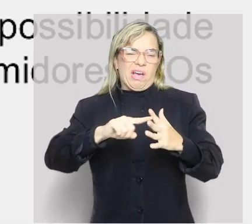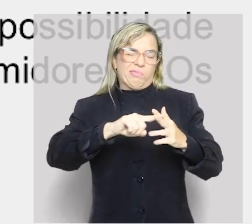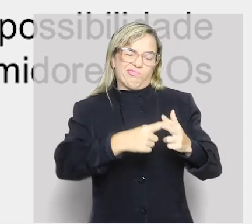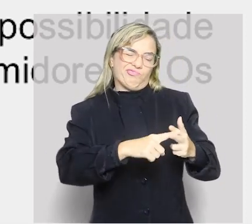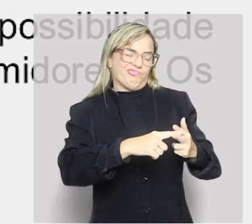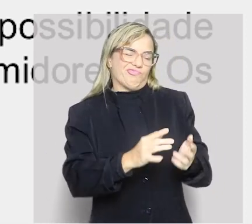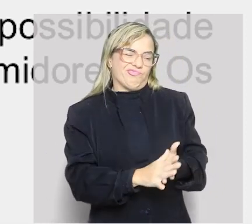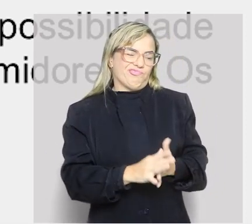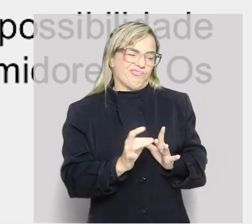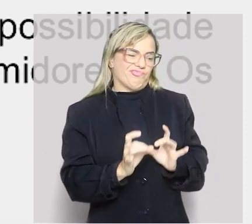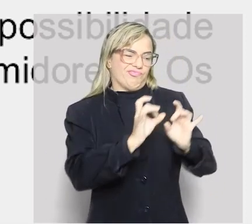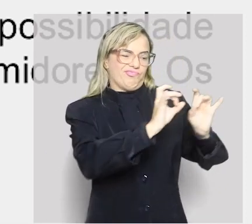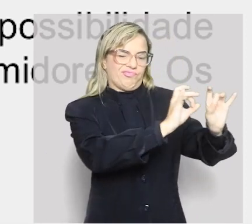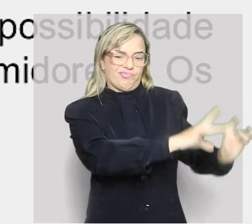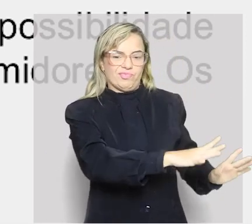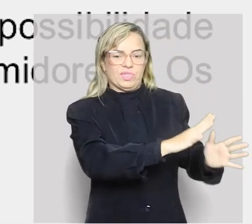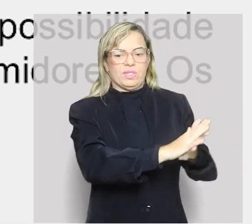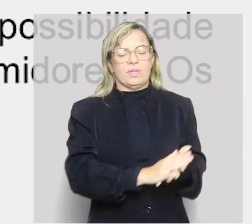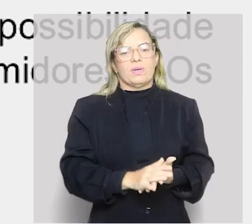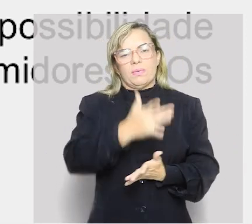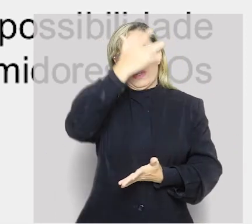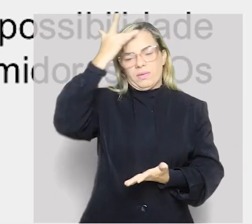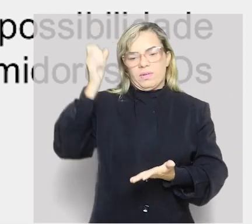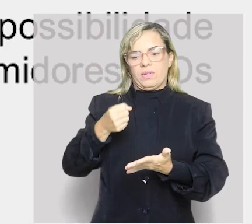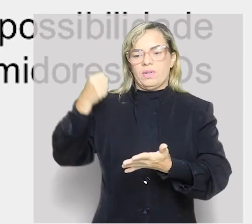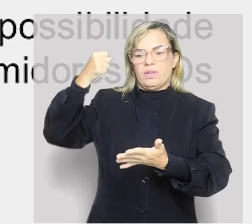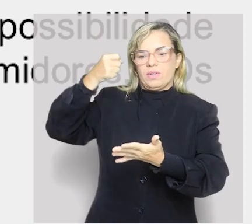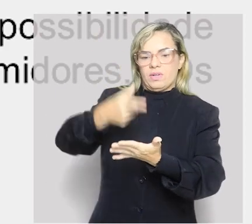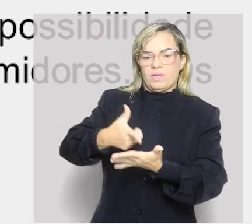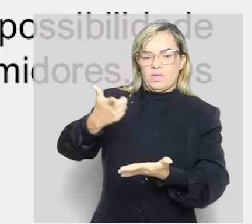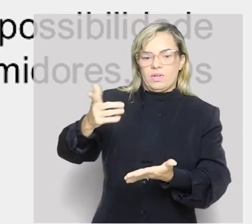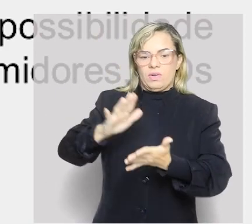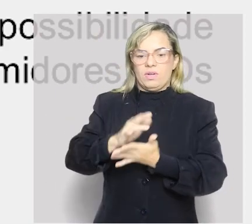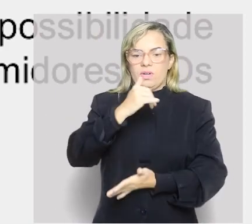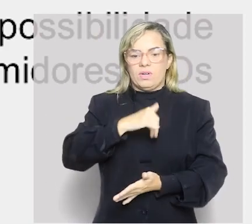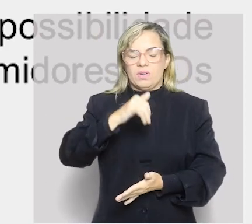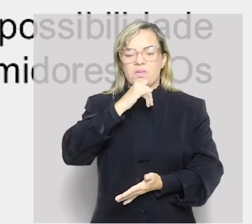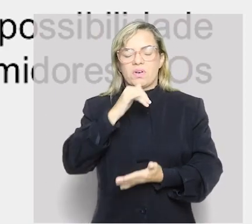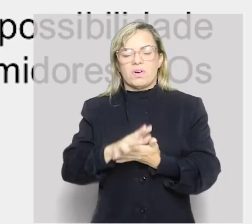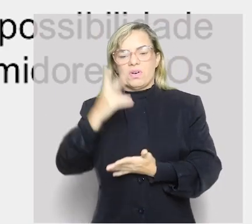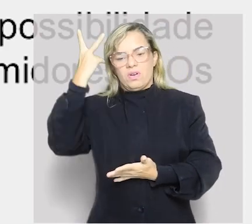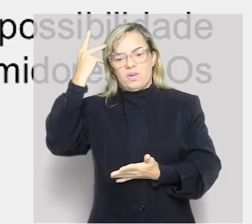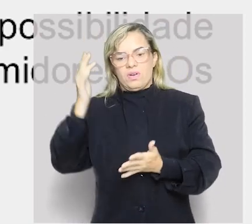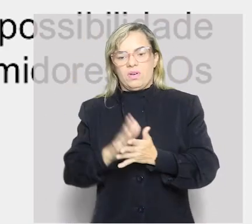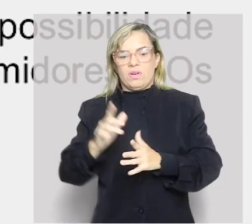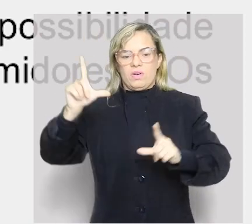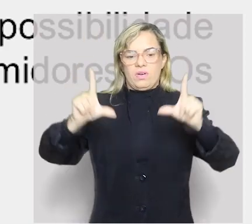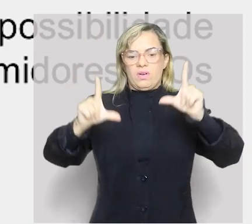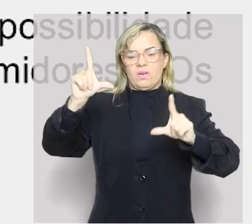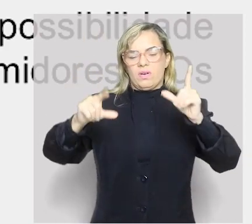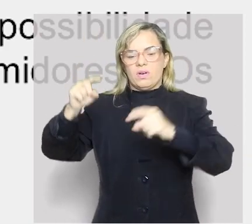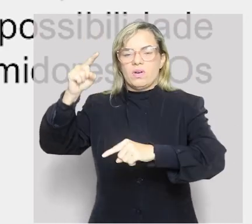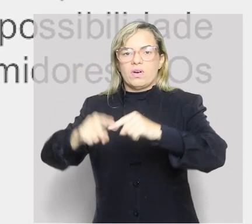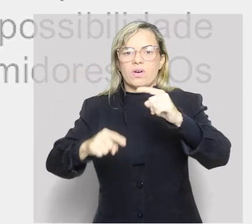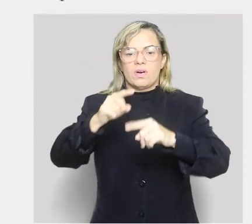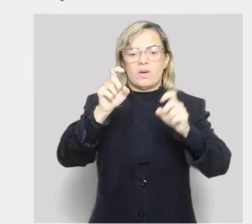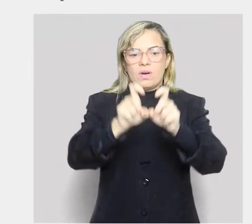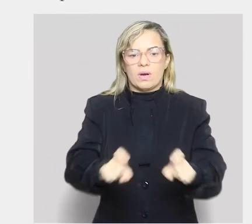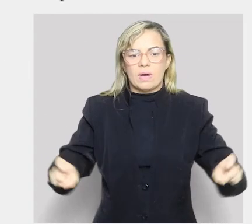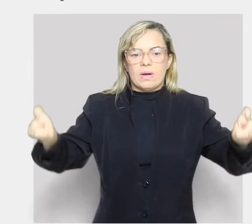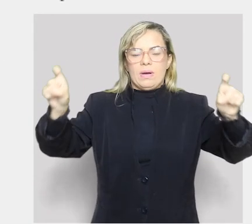são descartados pelos consumidores. Os exemplos mais comuns são televisores e equipamentos de